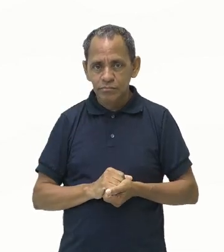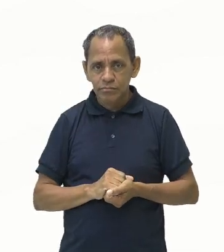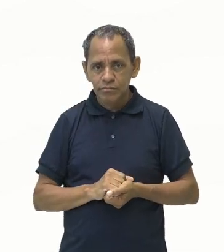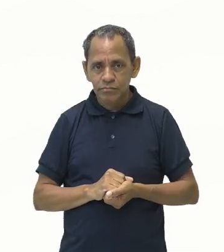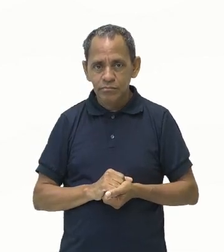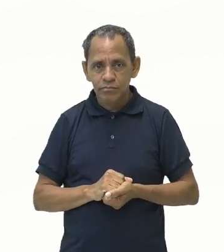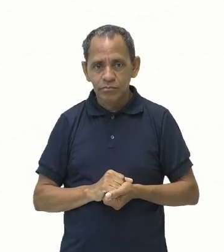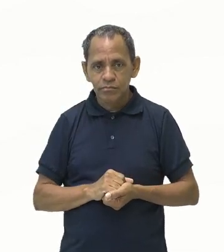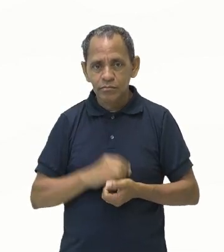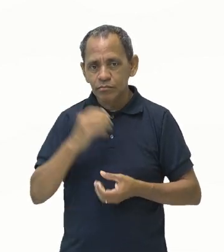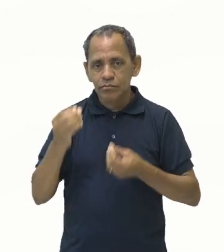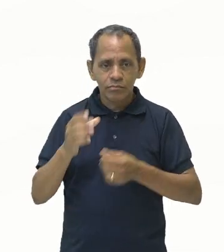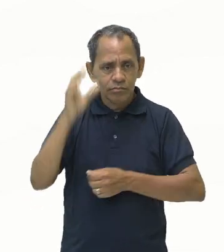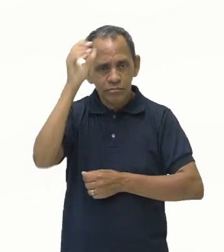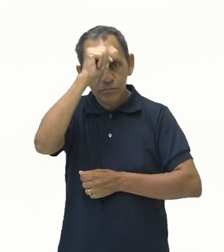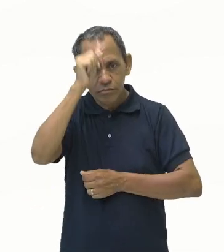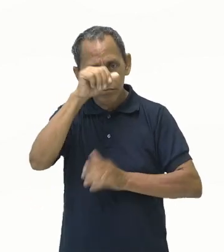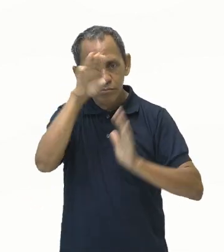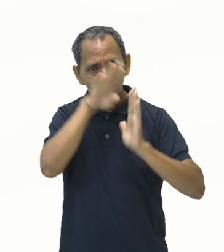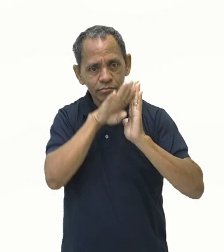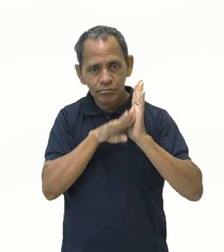vamos aprender a classificar.